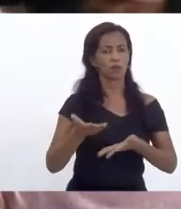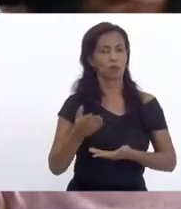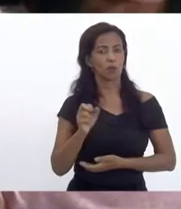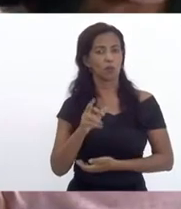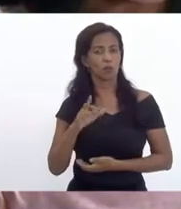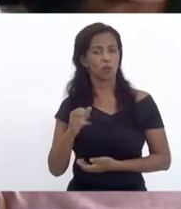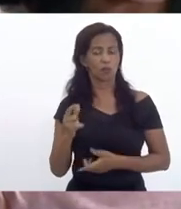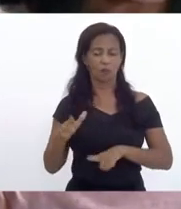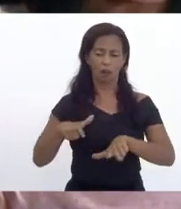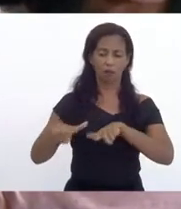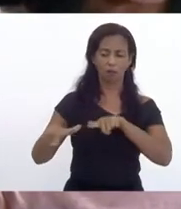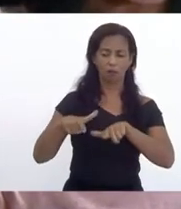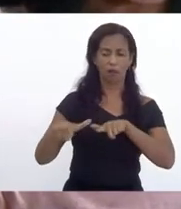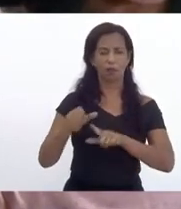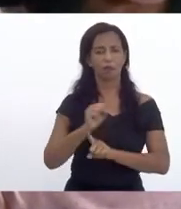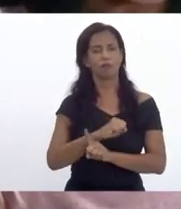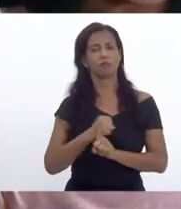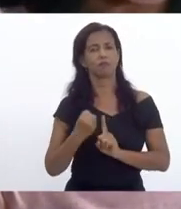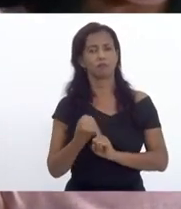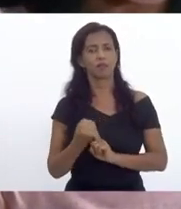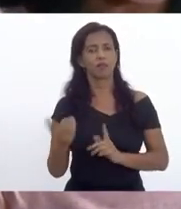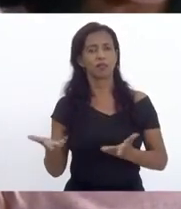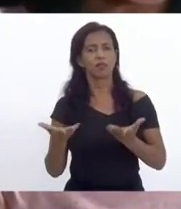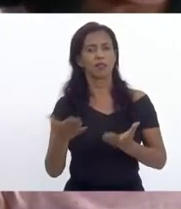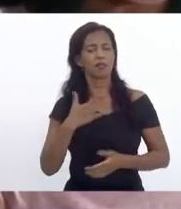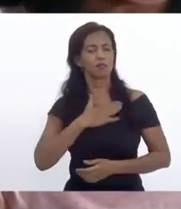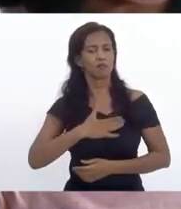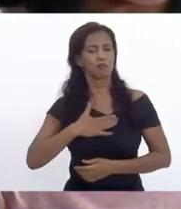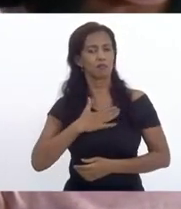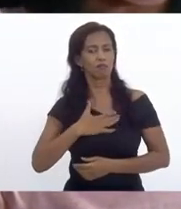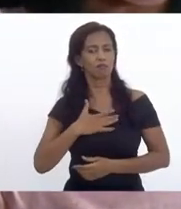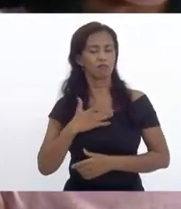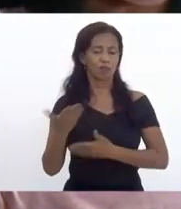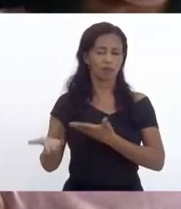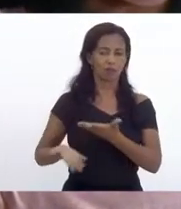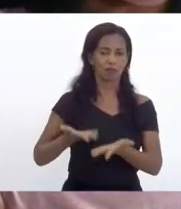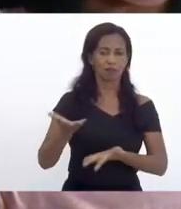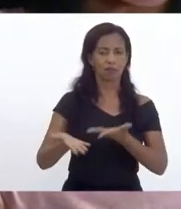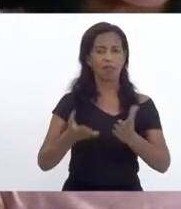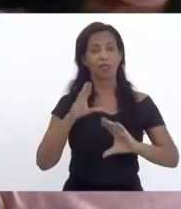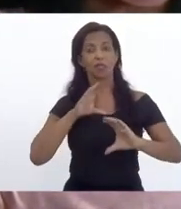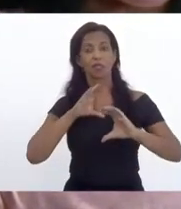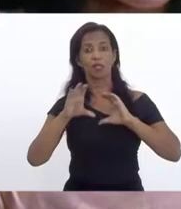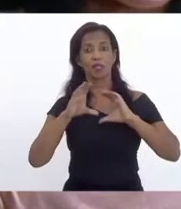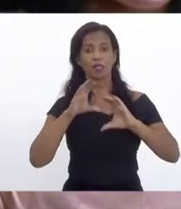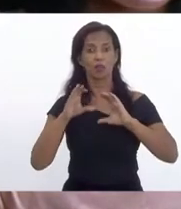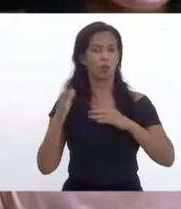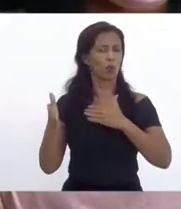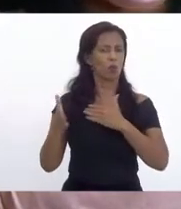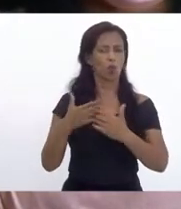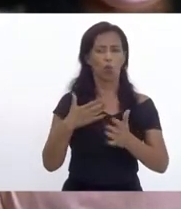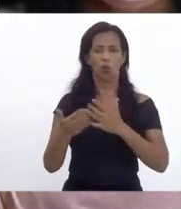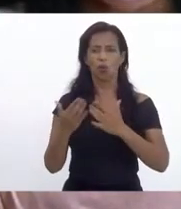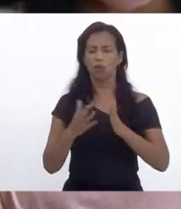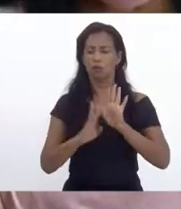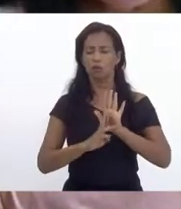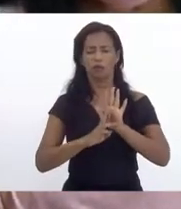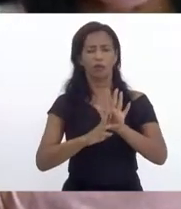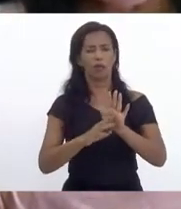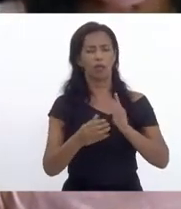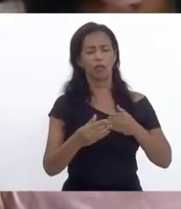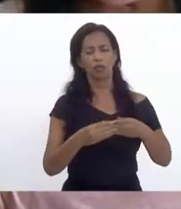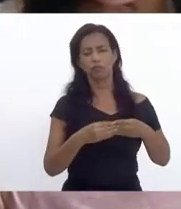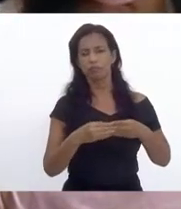SEBRAE está a serviço da sociedade e é assim que eu gostaria que a gente tratasse e se comunicasse em qualquer que seja a frente,